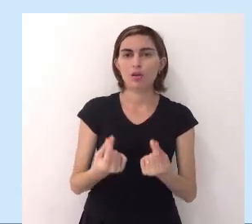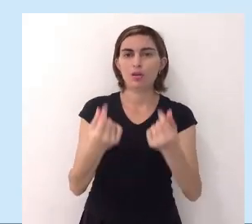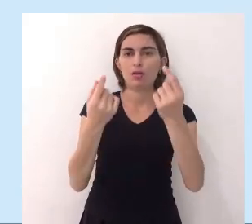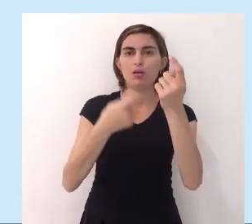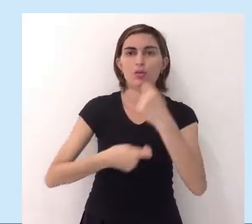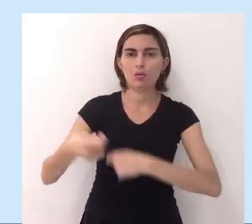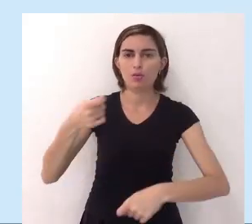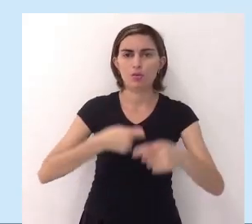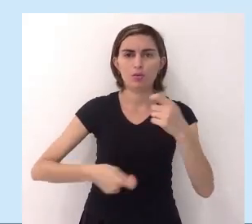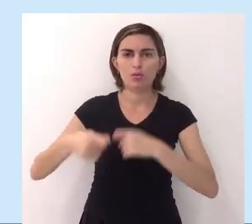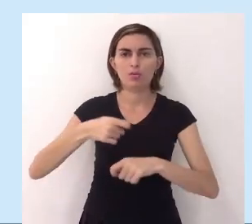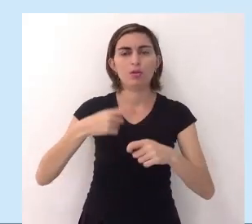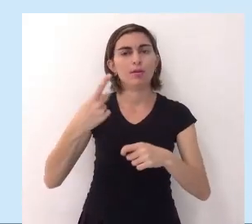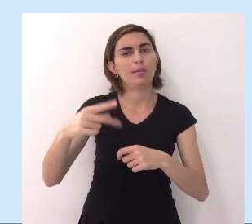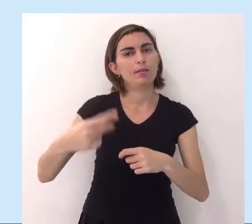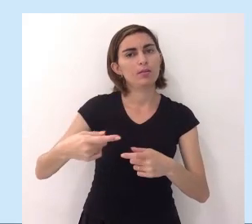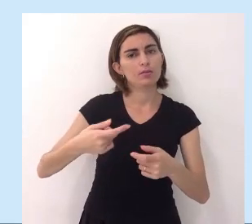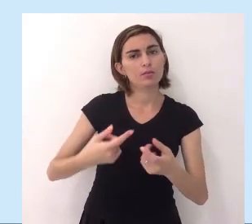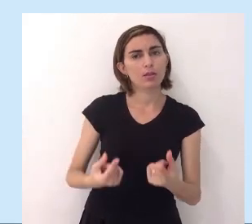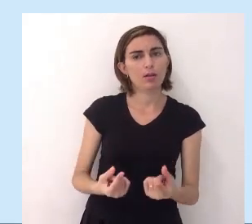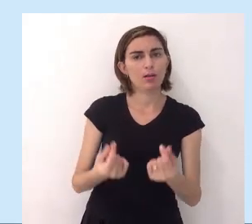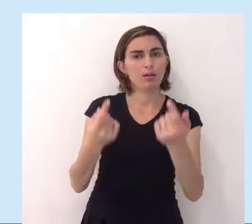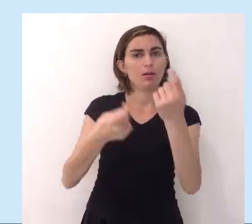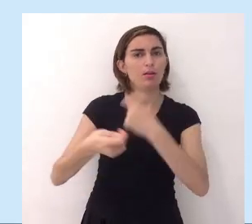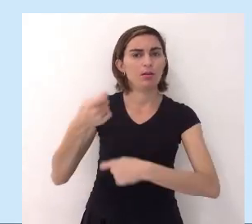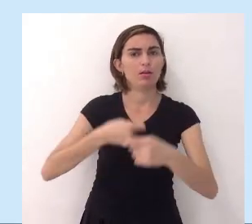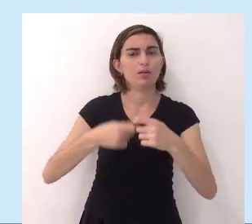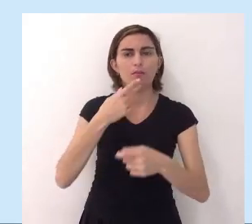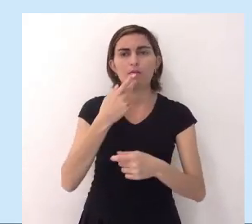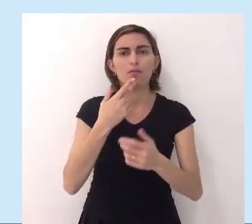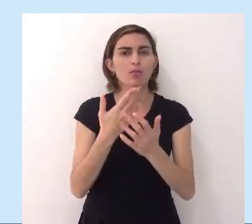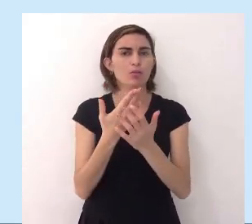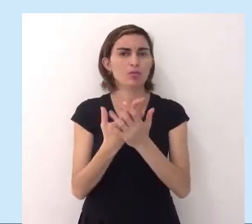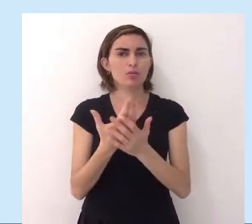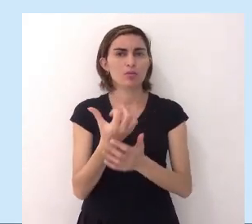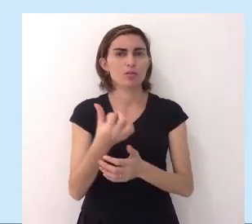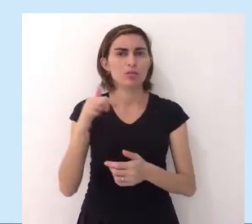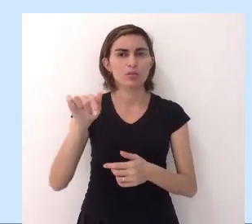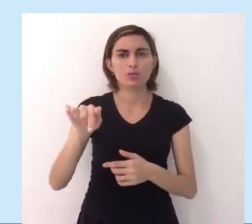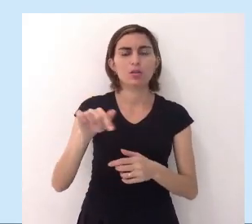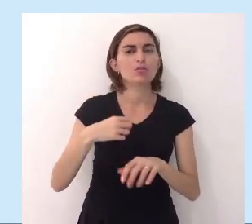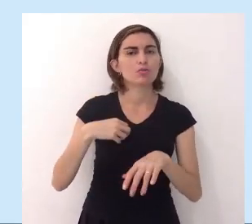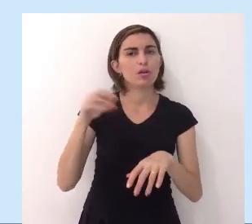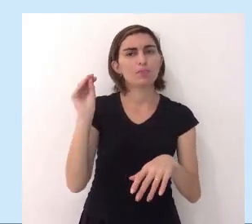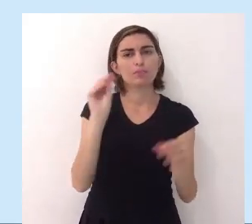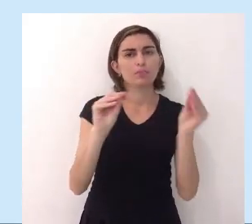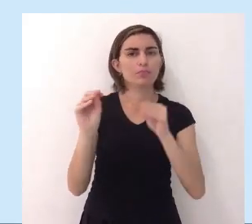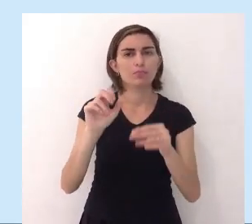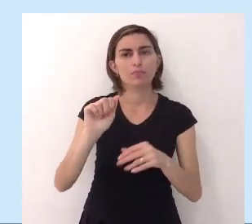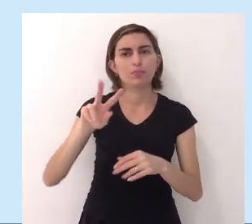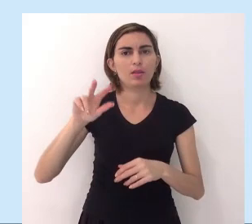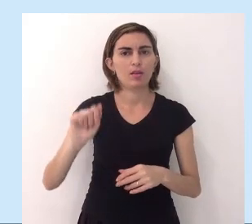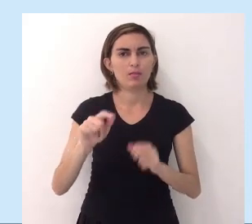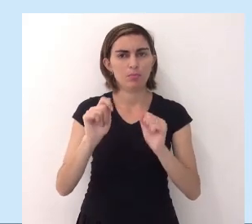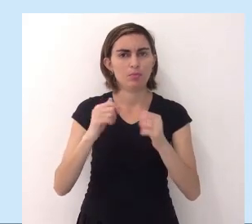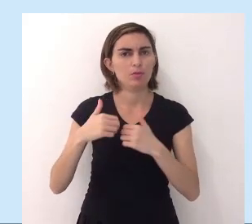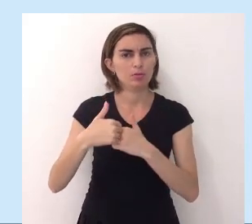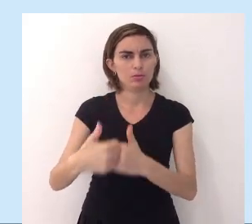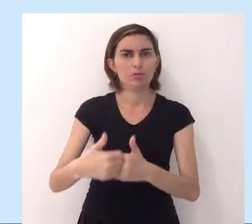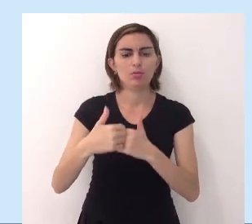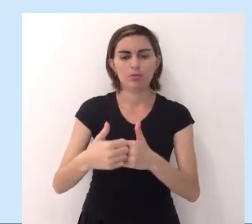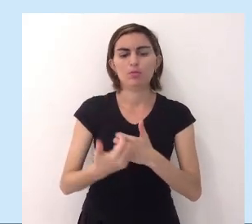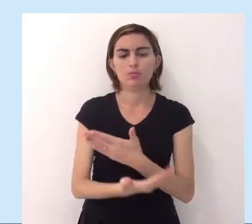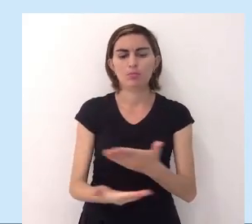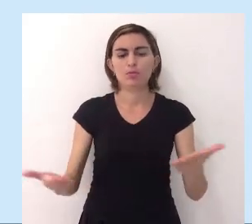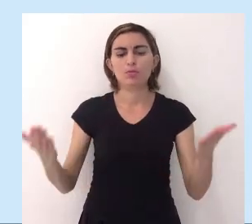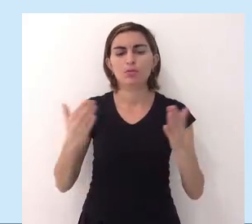capitalismo comercial. Esse capitalismo comercial a gente falou um pouquinho nas aulas 5 e 7, que estão disponíveis na plataforma Ava, vocês podem acompanhar